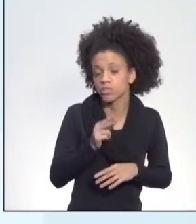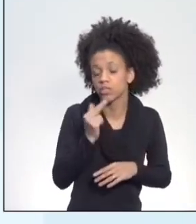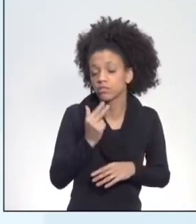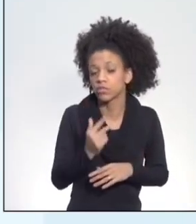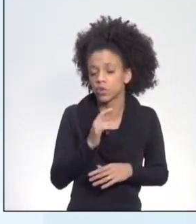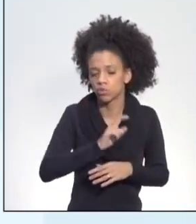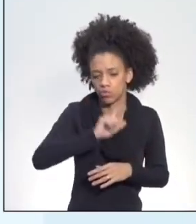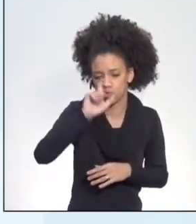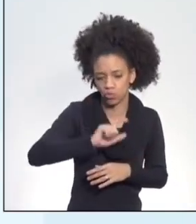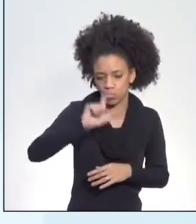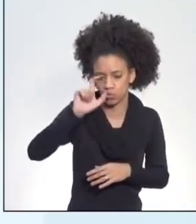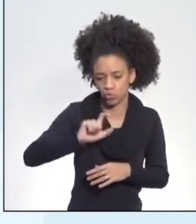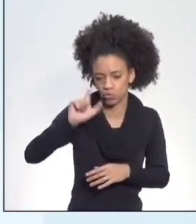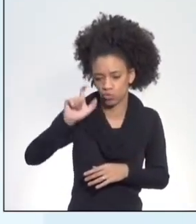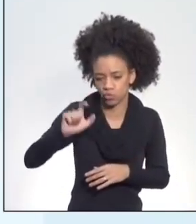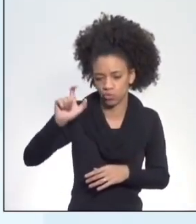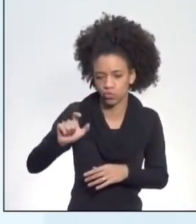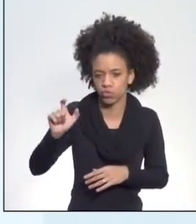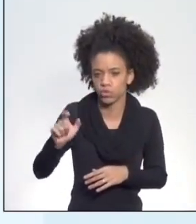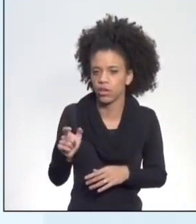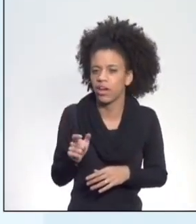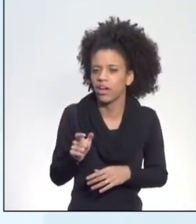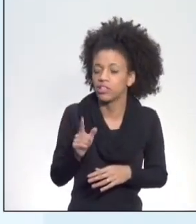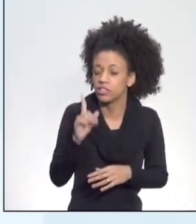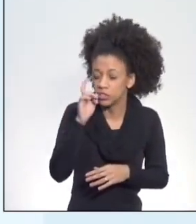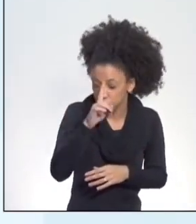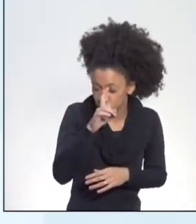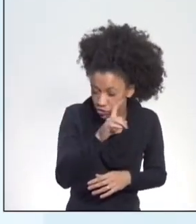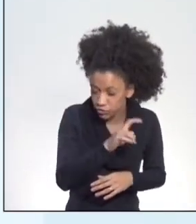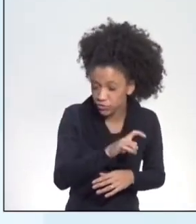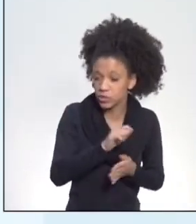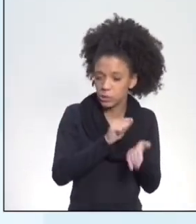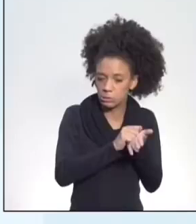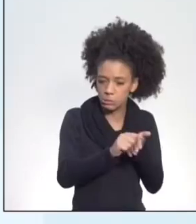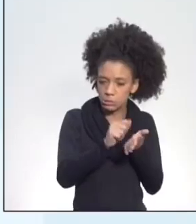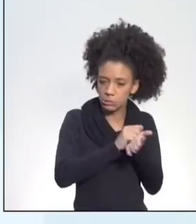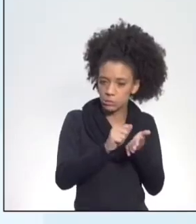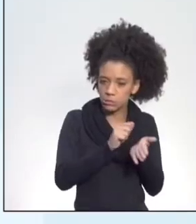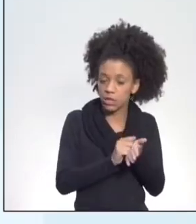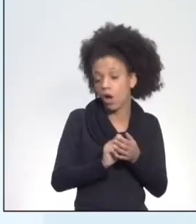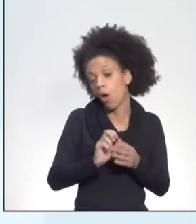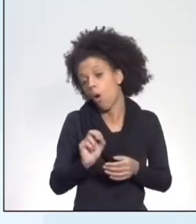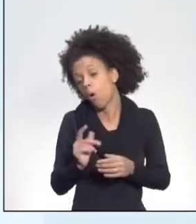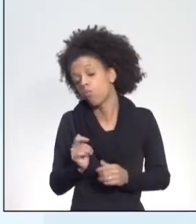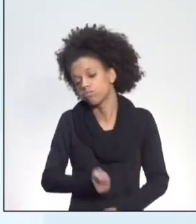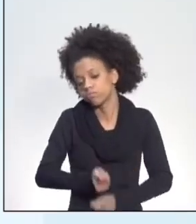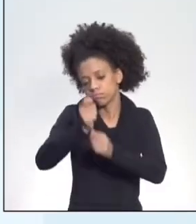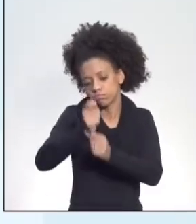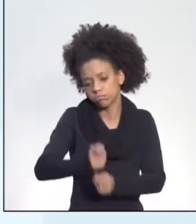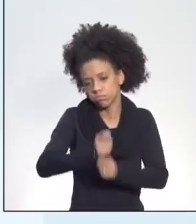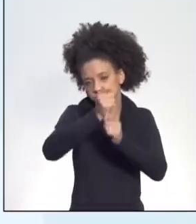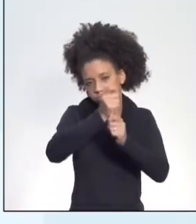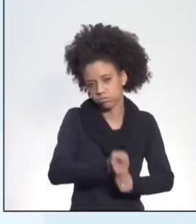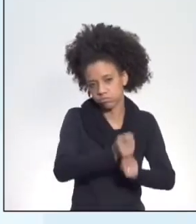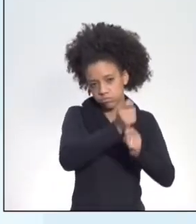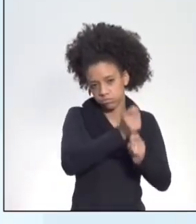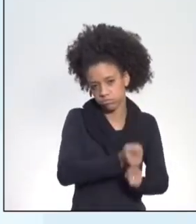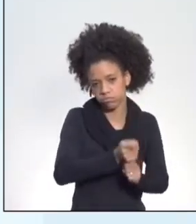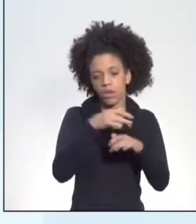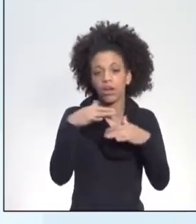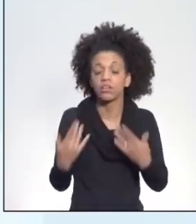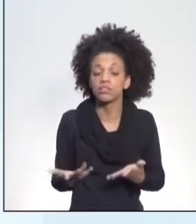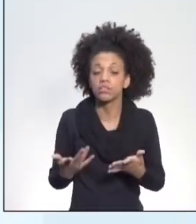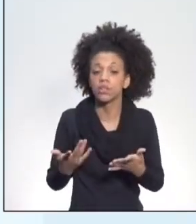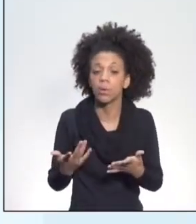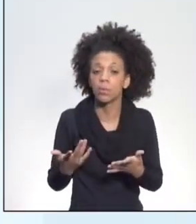spray aerossol, dificilmente removível, estêncil ou mesmo rolo de tinta. Ou seja, gente, a pichação, né,